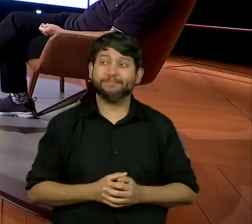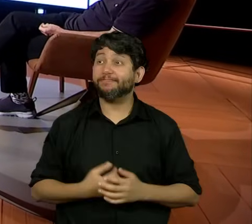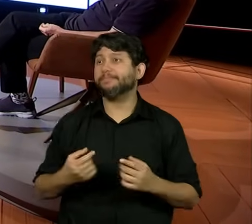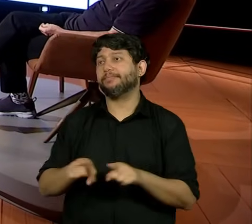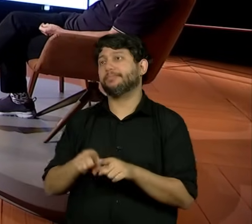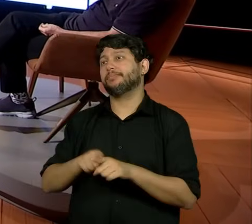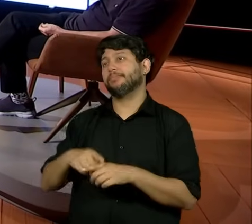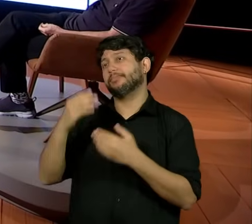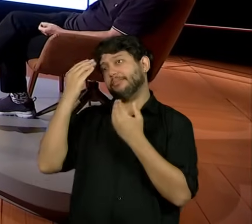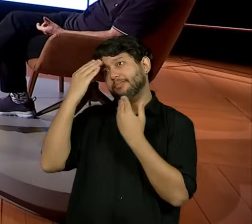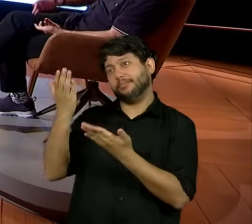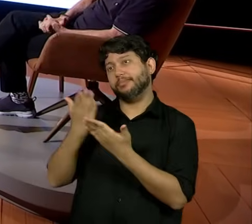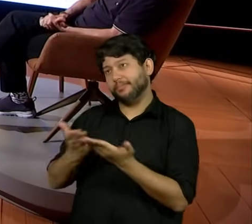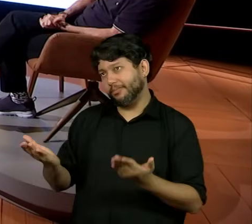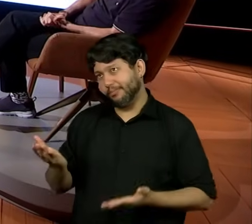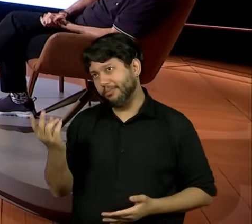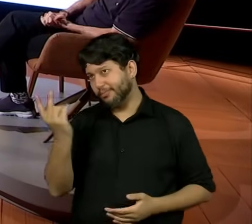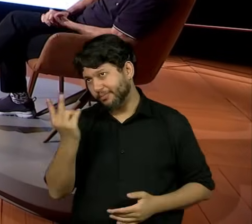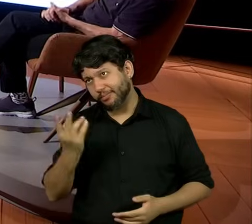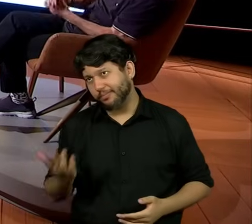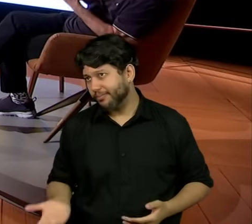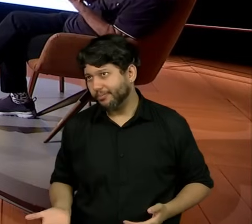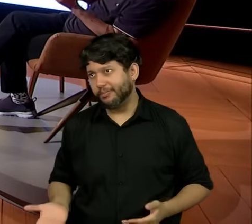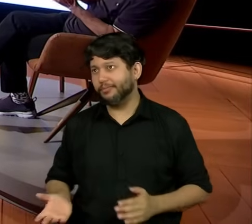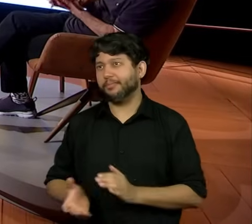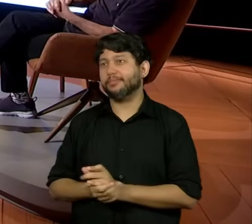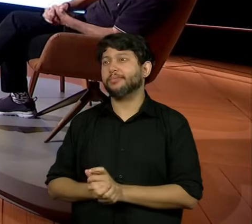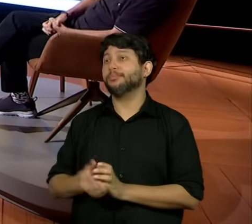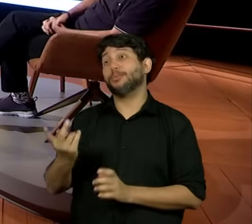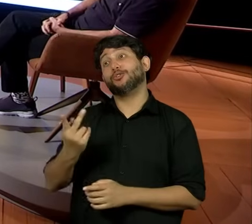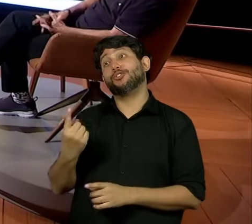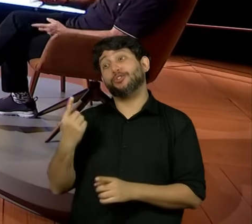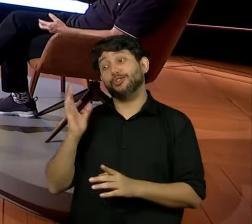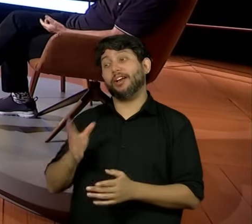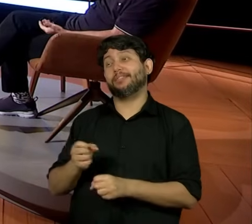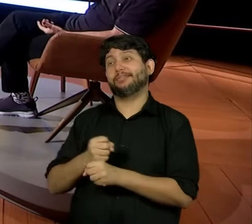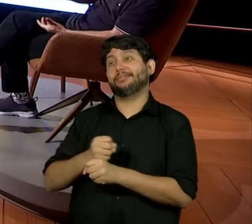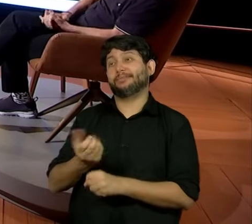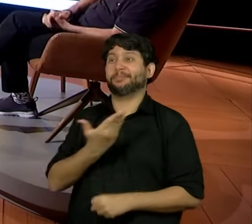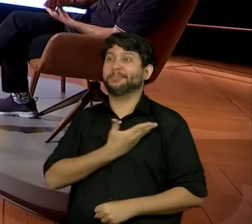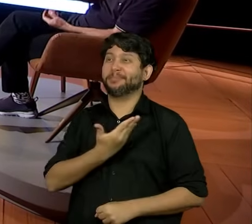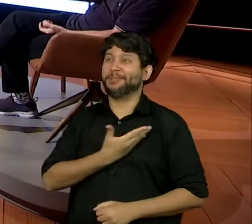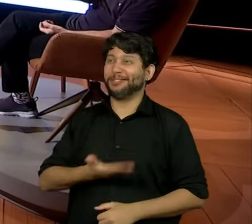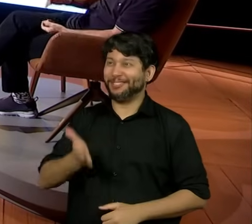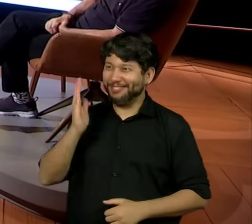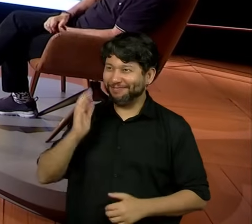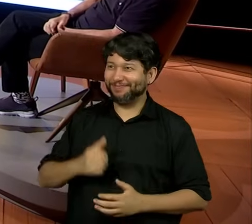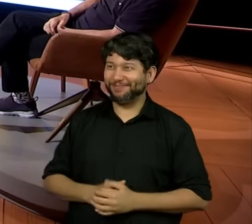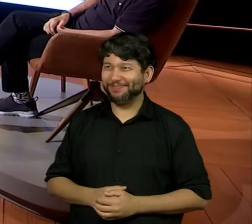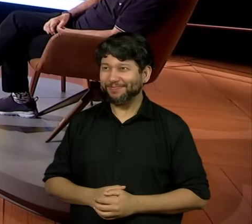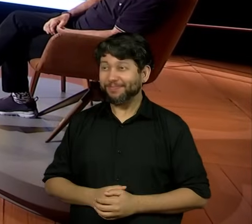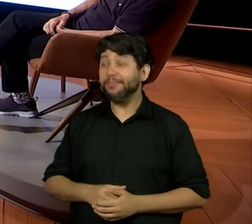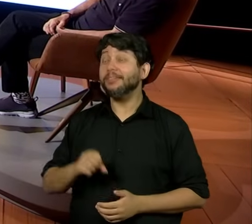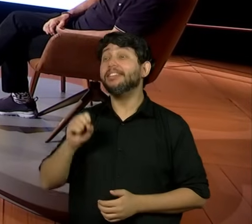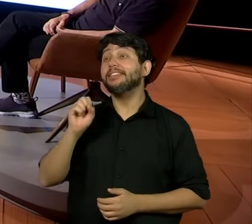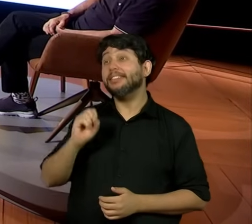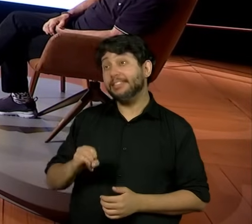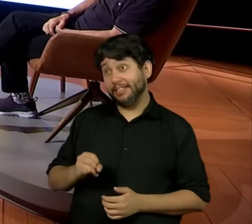agradecer a Cristine e a você, meu velho amigo. Eu sempre digo que com ele não precisa de um